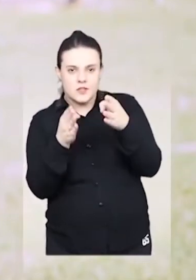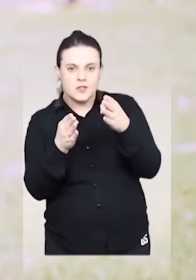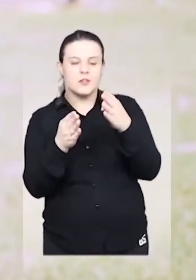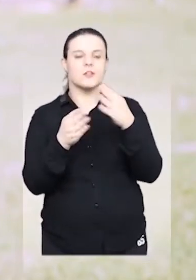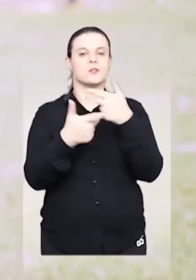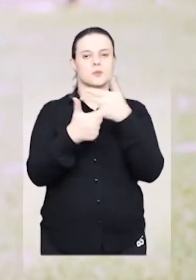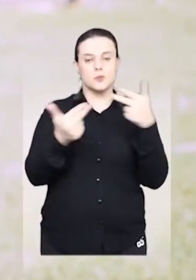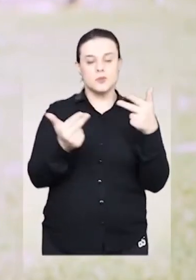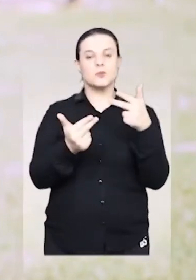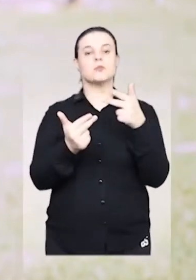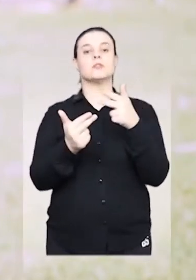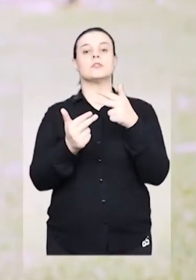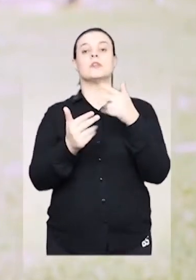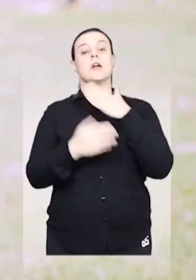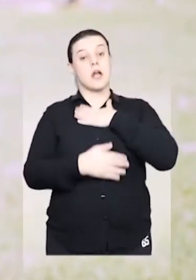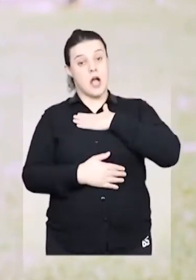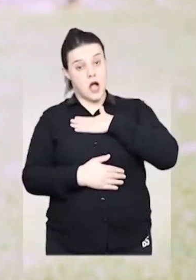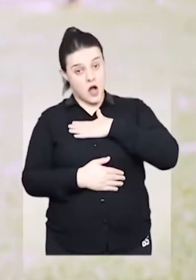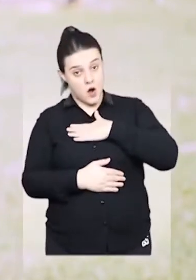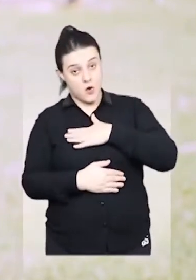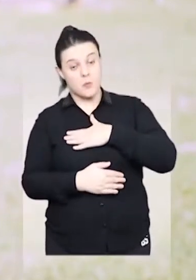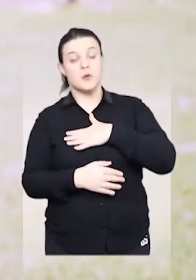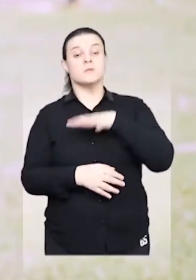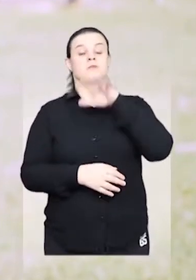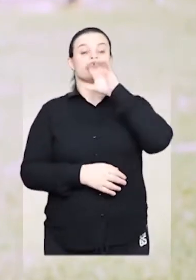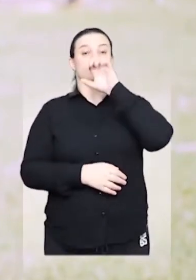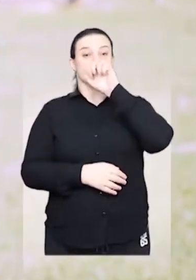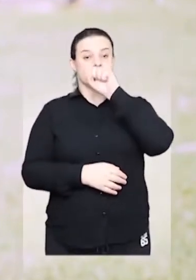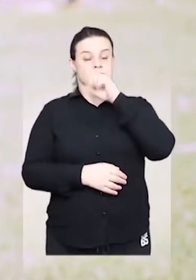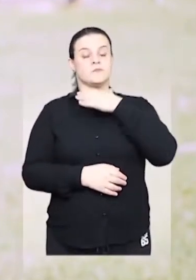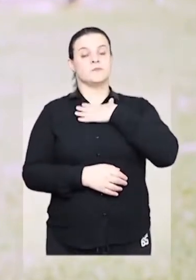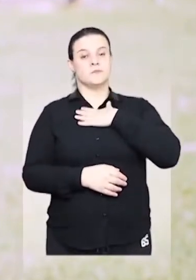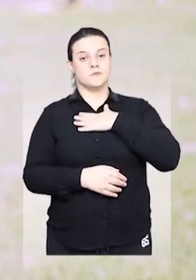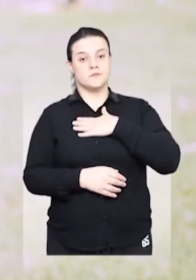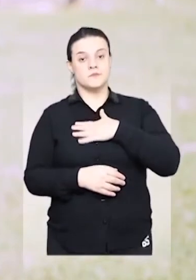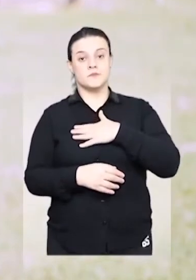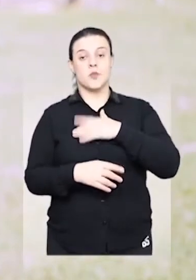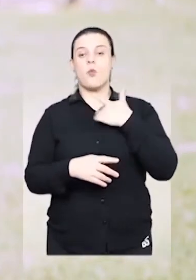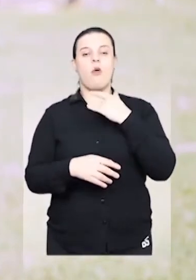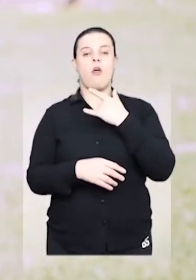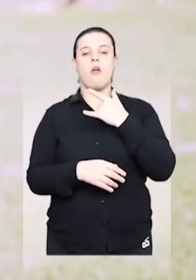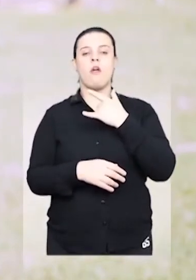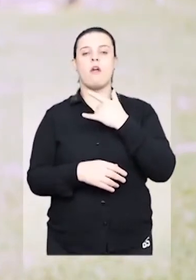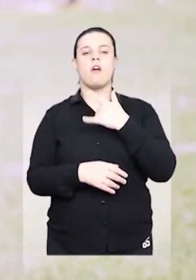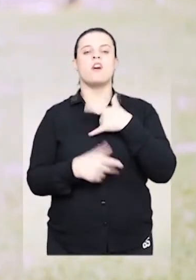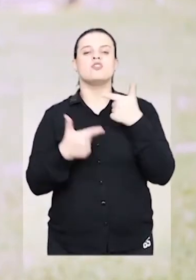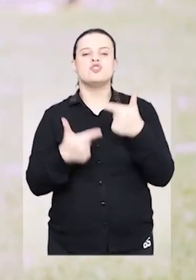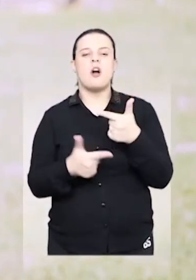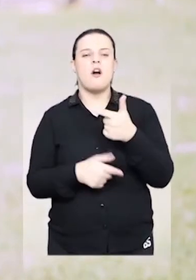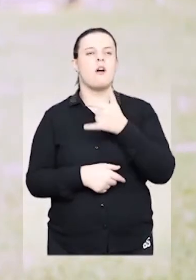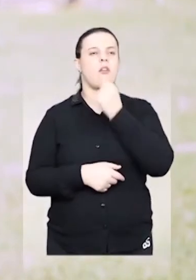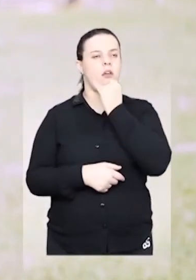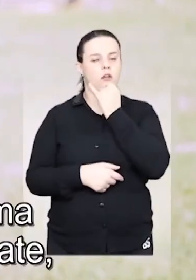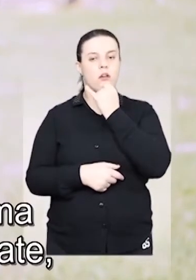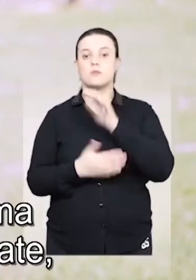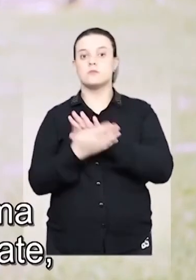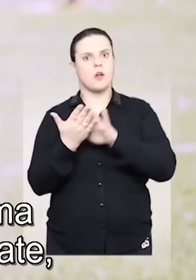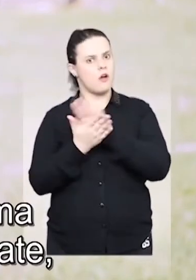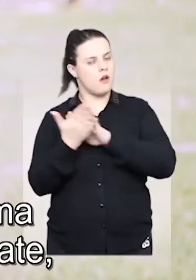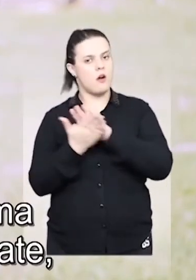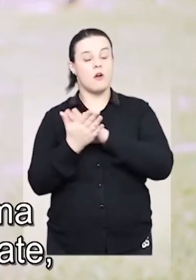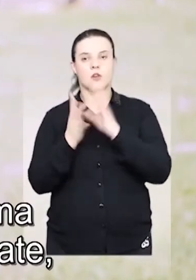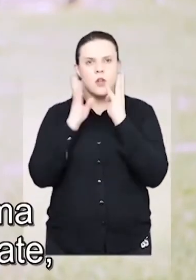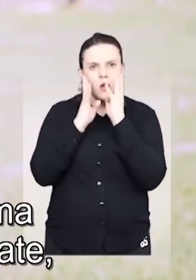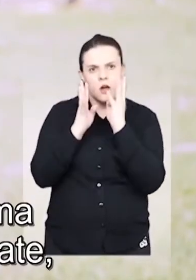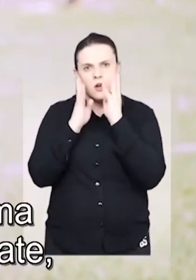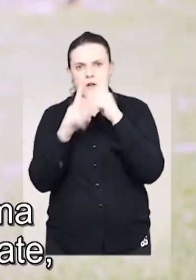é foco, é calma, respiração. E não é monótono como as pessoas pensam, pelo contrário, quando